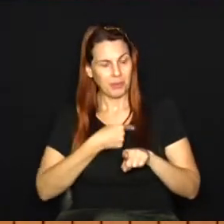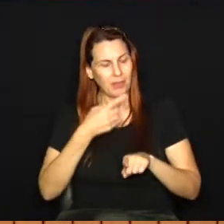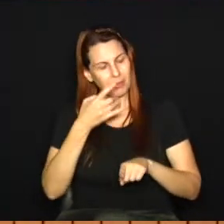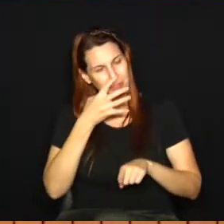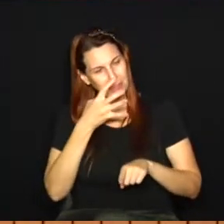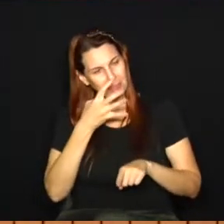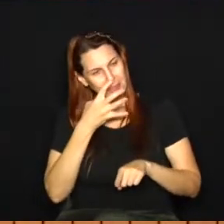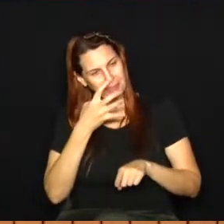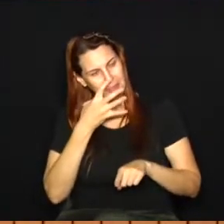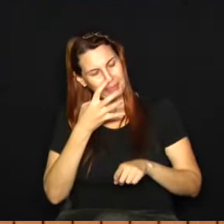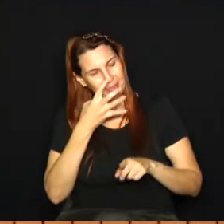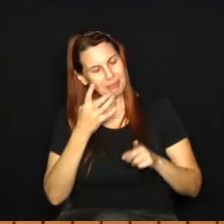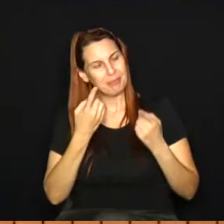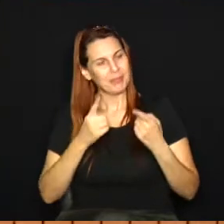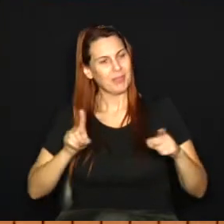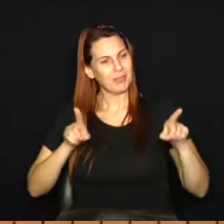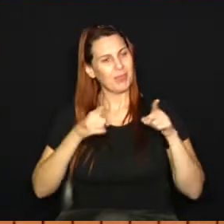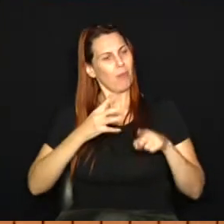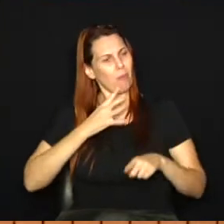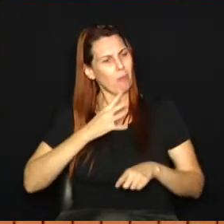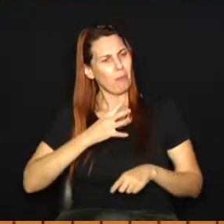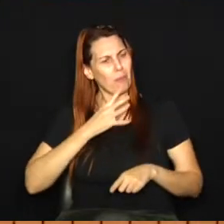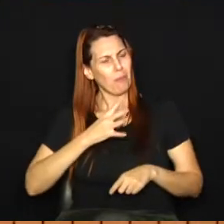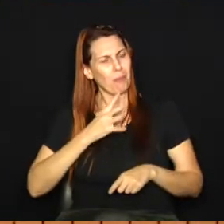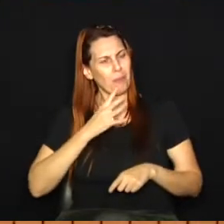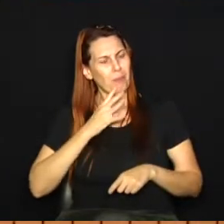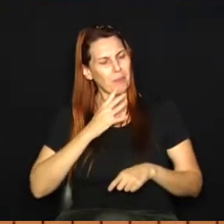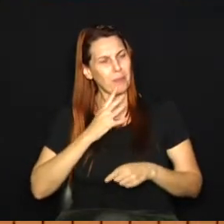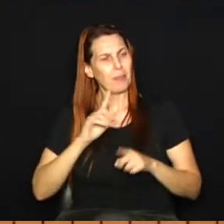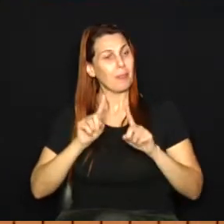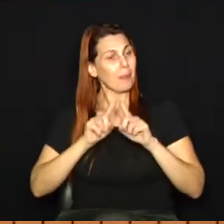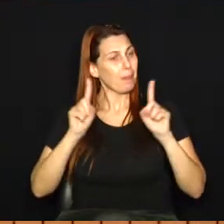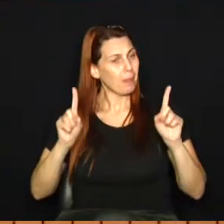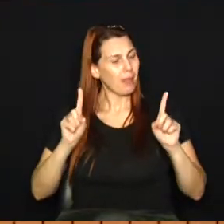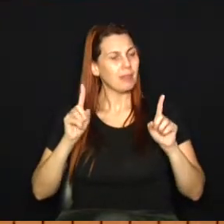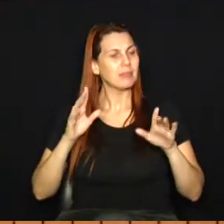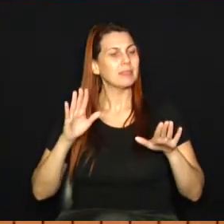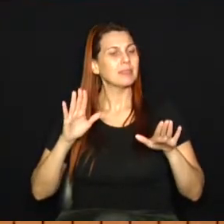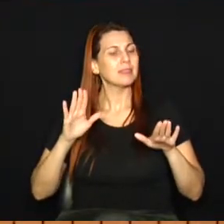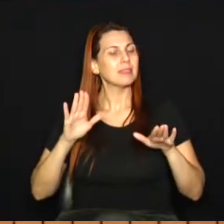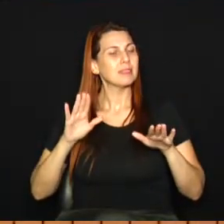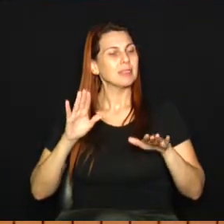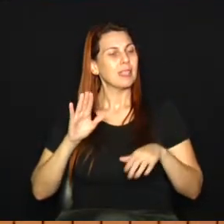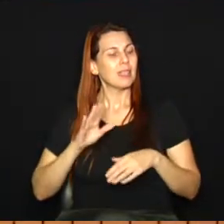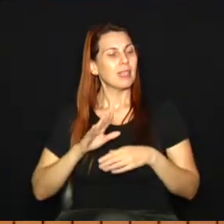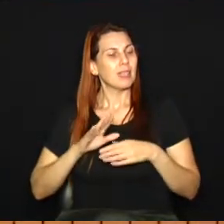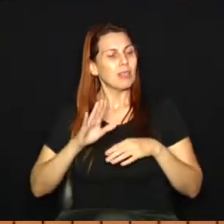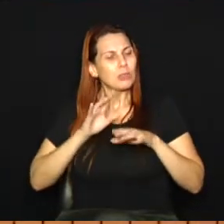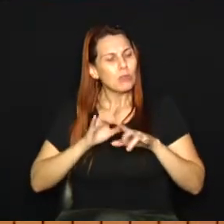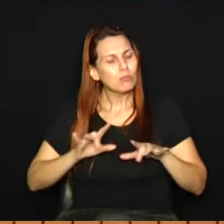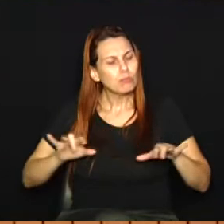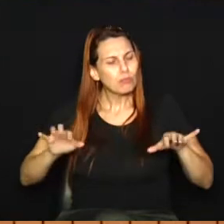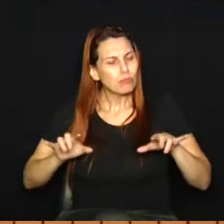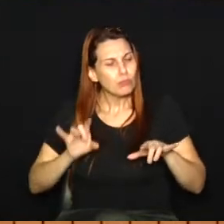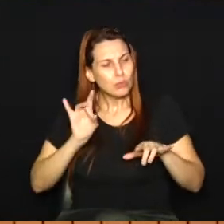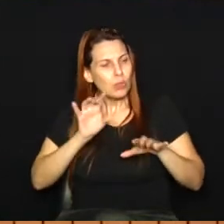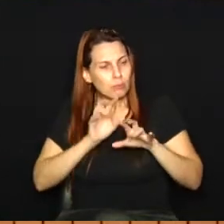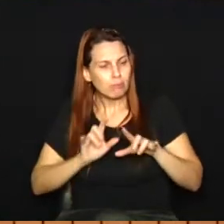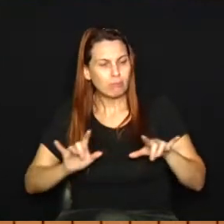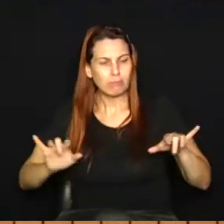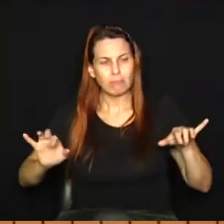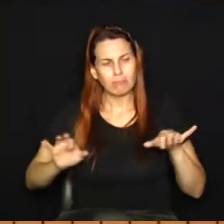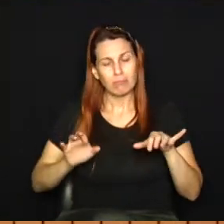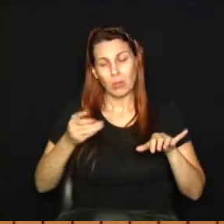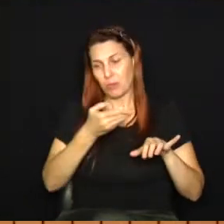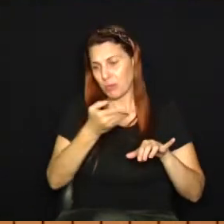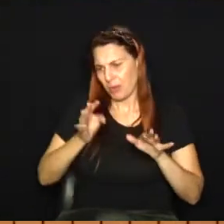apreciássemos uma música que todos nós conhecemos, mas que de início vai ser apenas tocada, né? Se alguém quiser cantar,